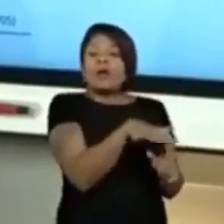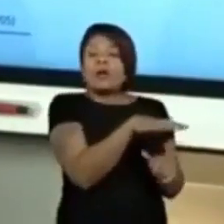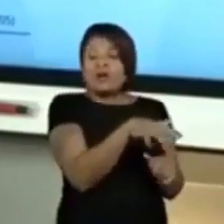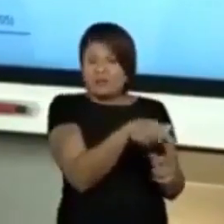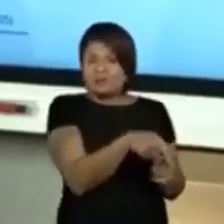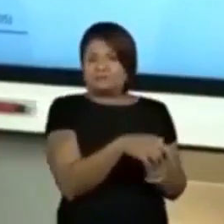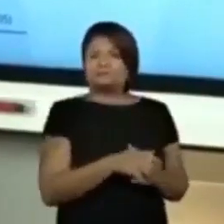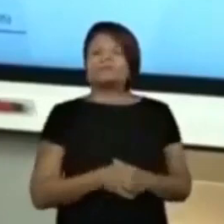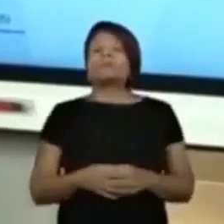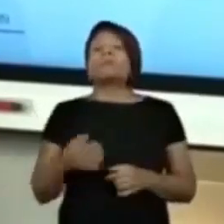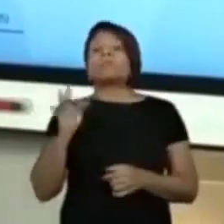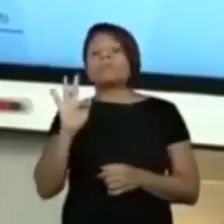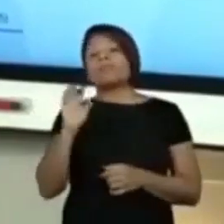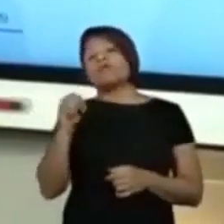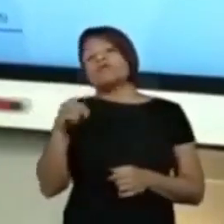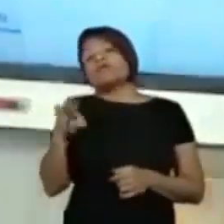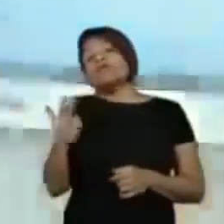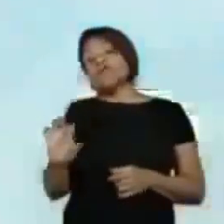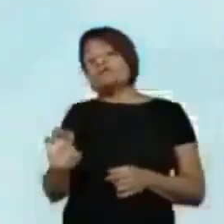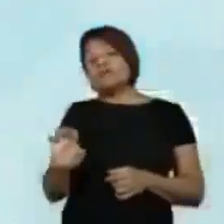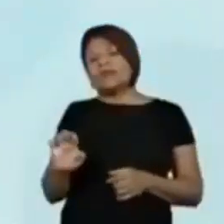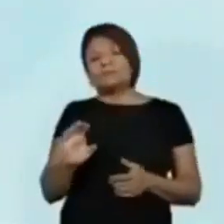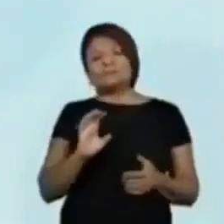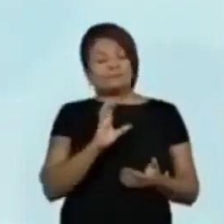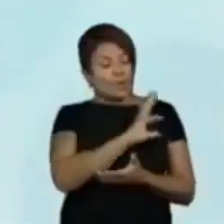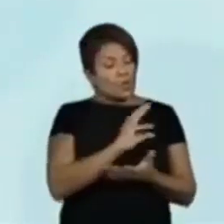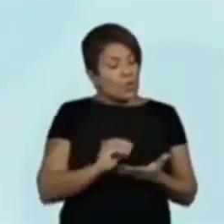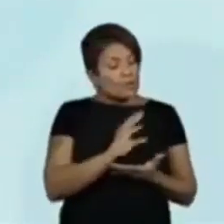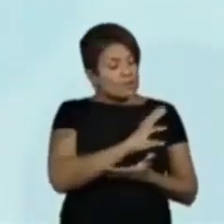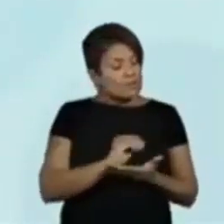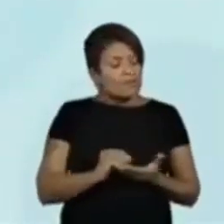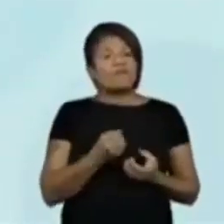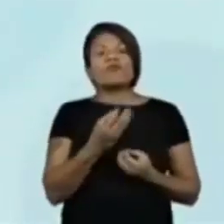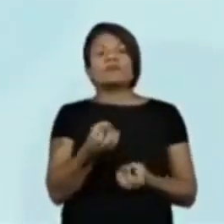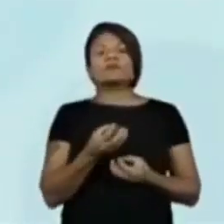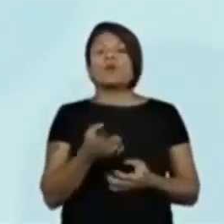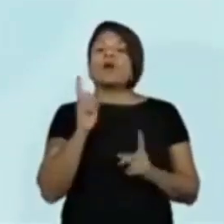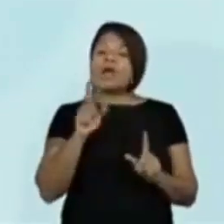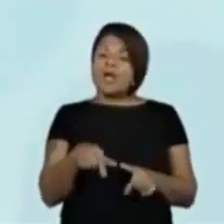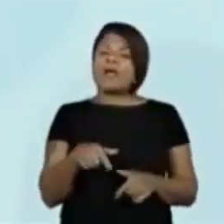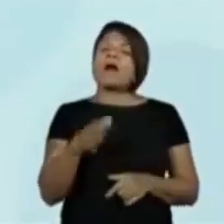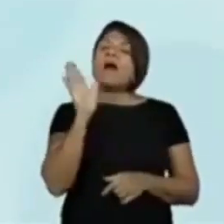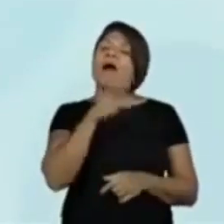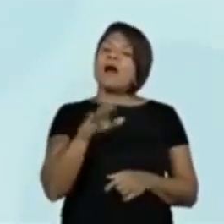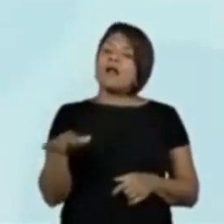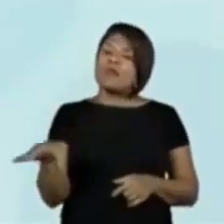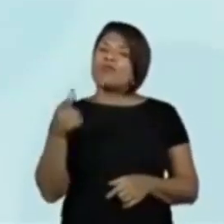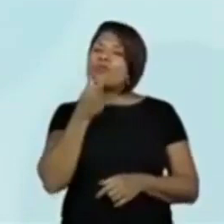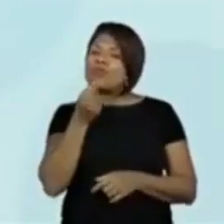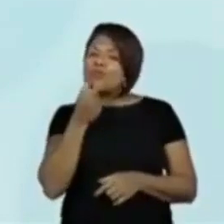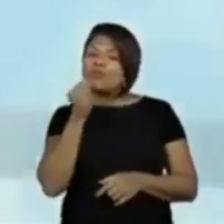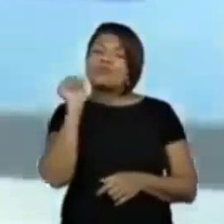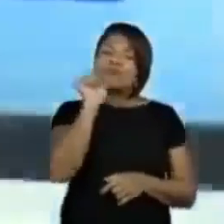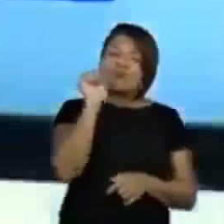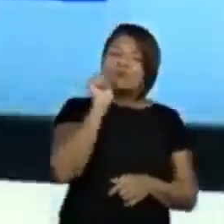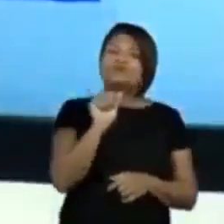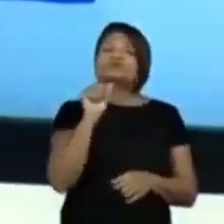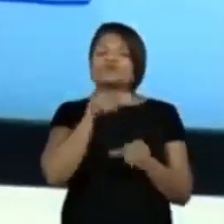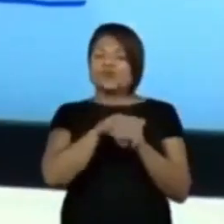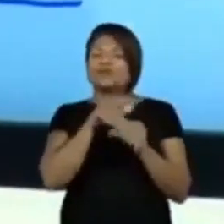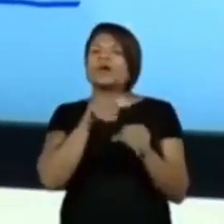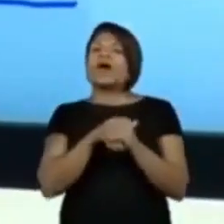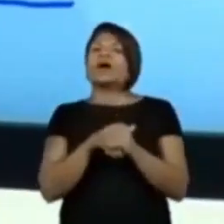E reparem, aqui ficou, ó, fonte, alunos e alunas que votaram pelo Instagram,